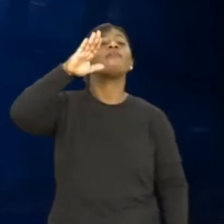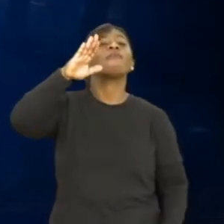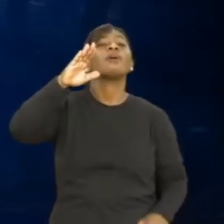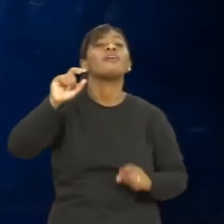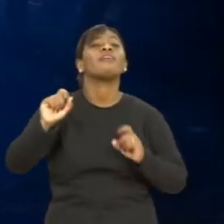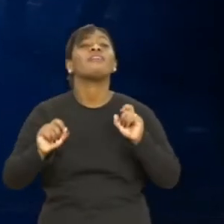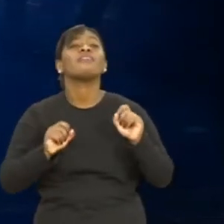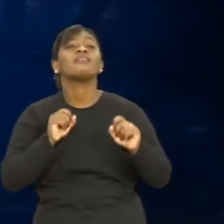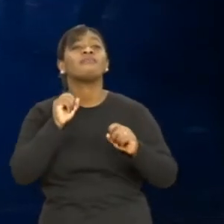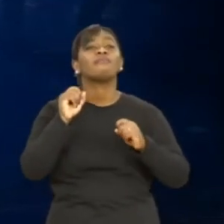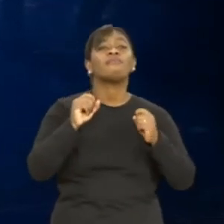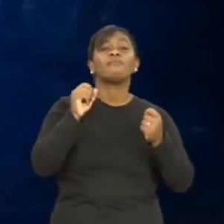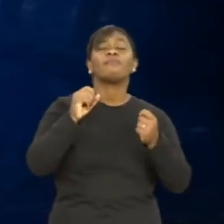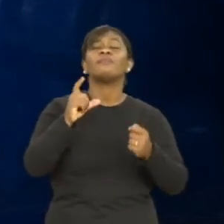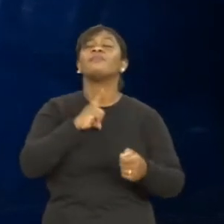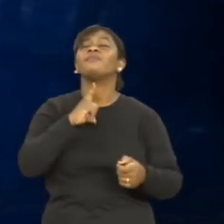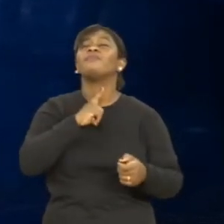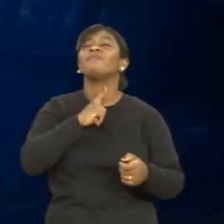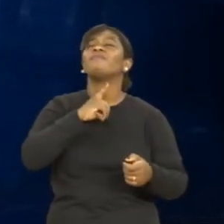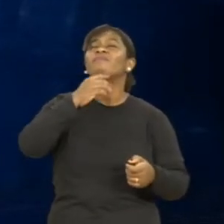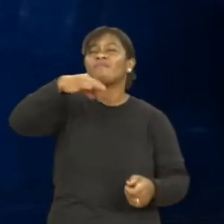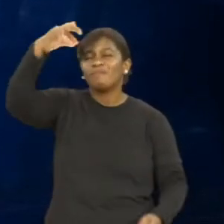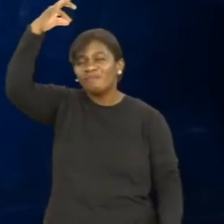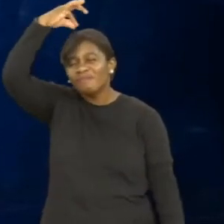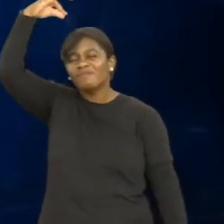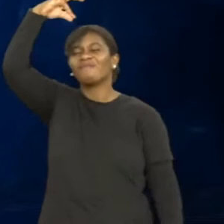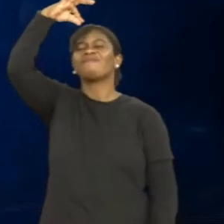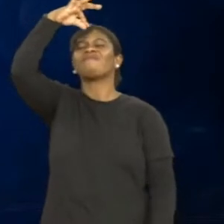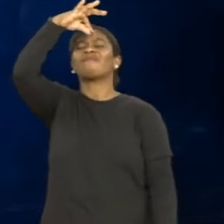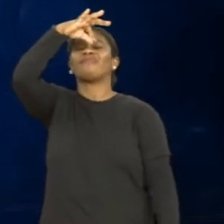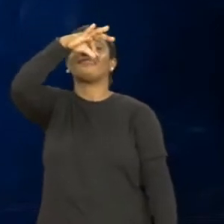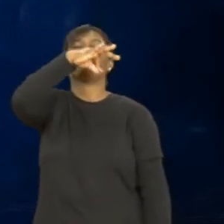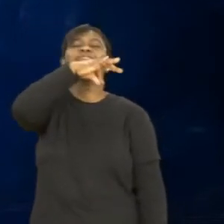meu maior desejo é te receber,